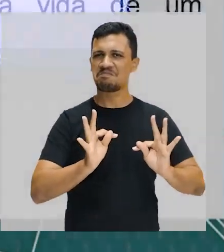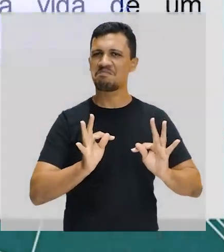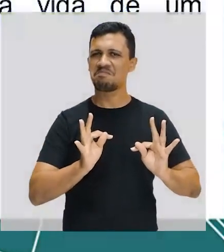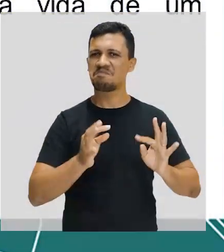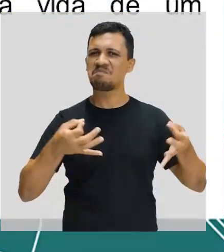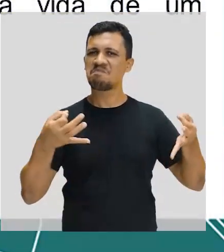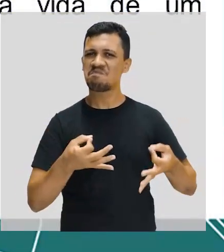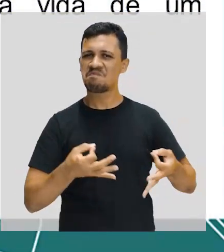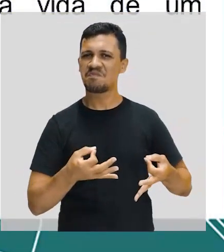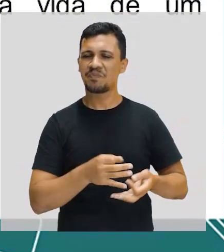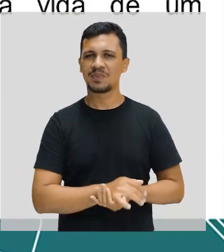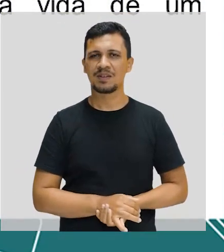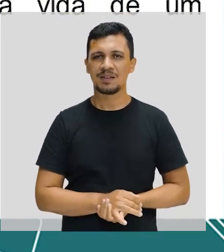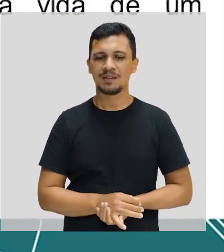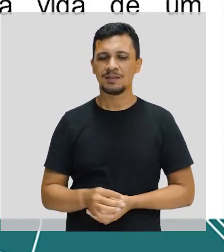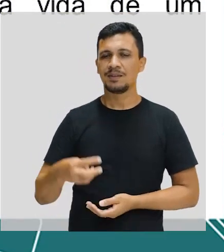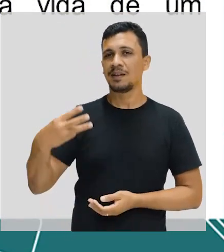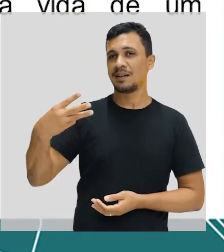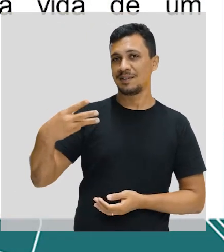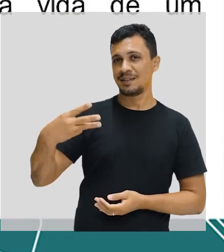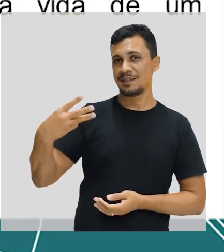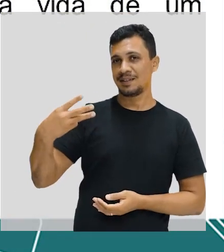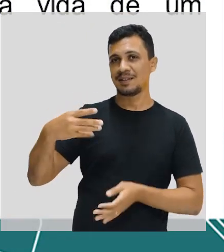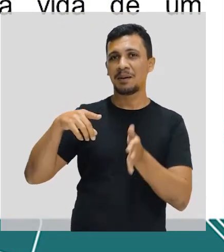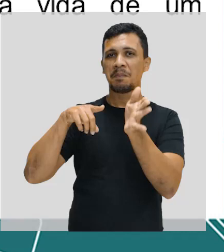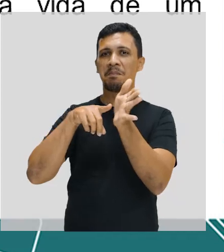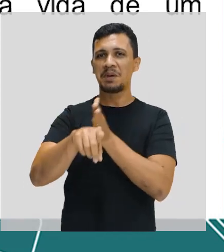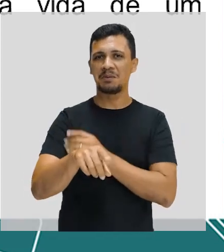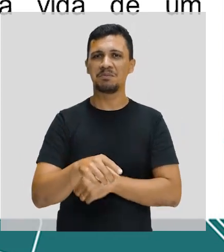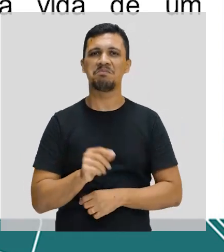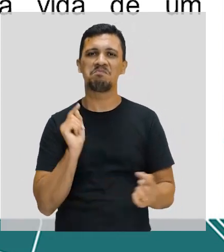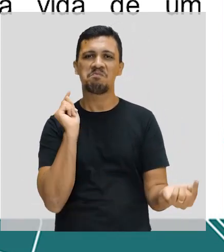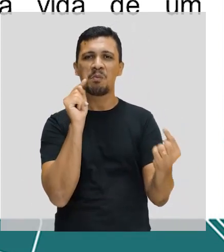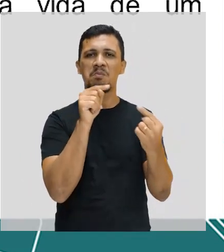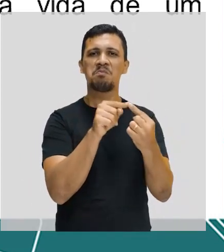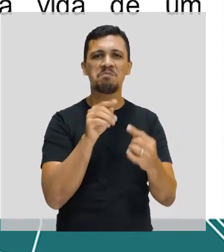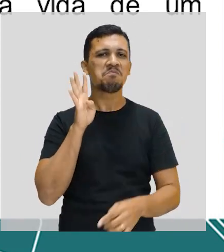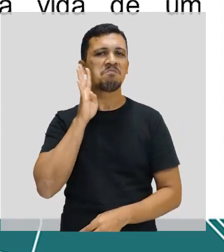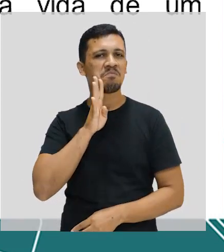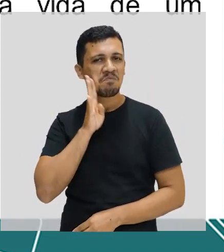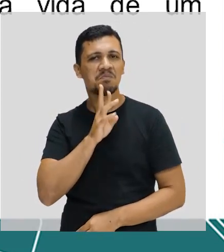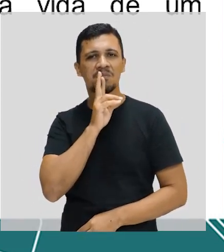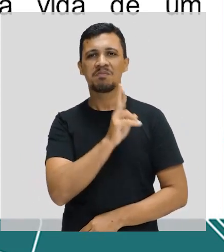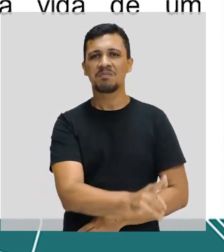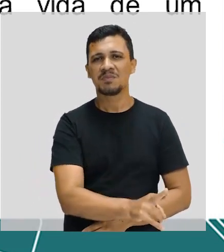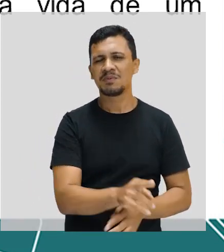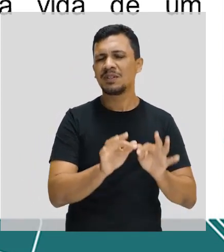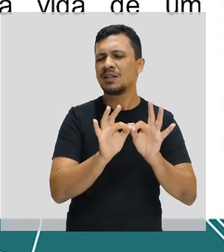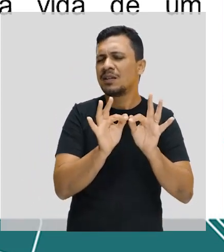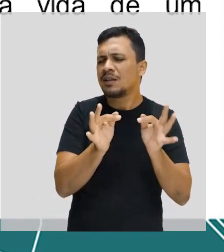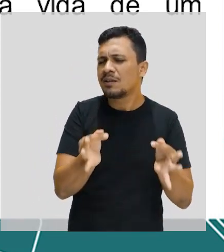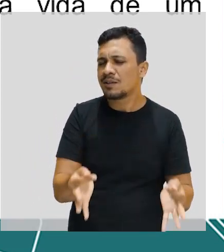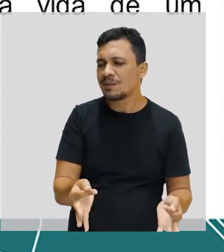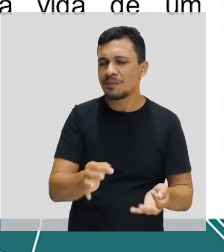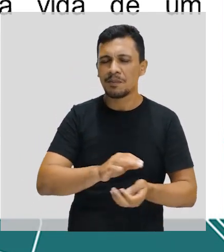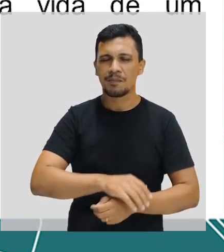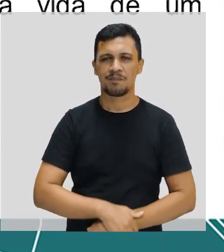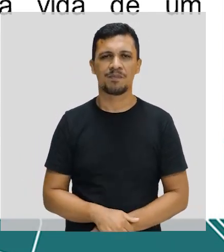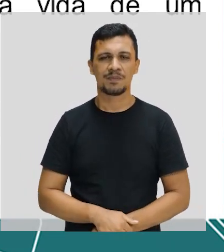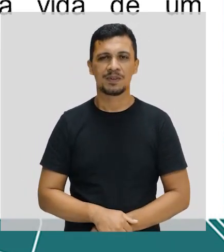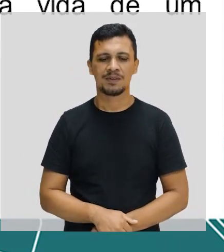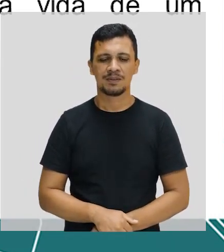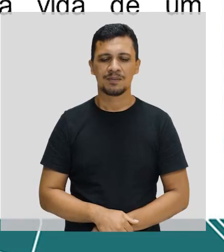lá. Terceira, uma questão aqui bem objetiva, bem legal de fazer, bem simples, ok? Vamos